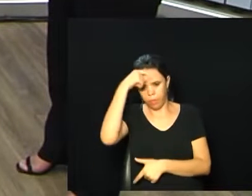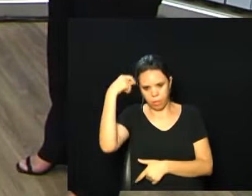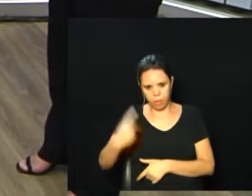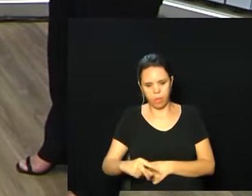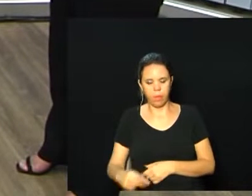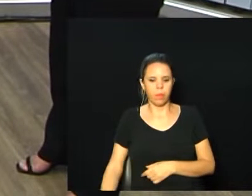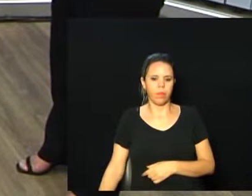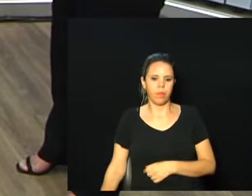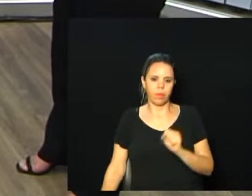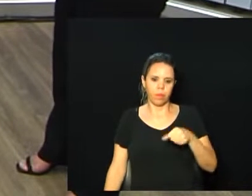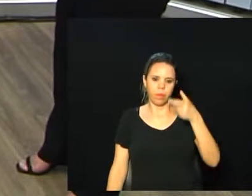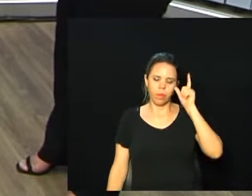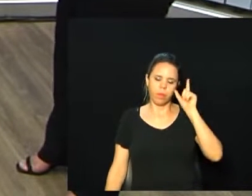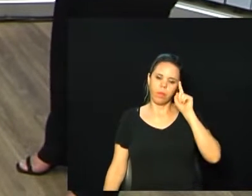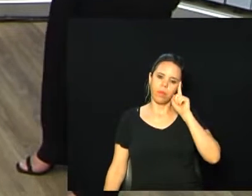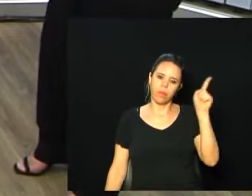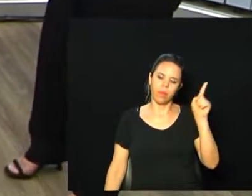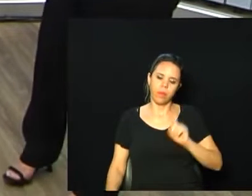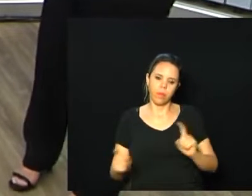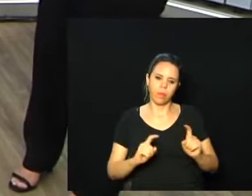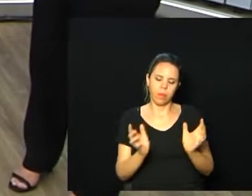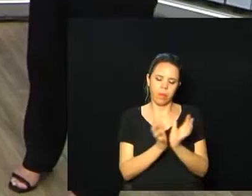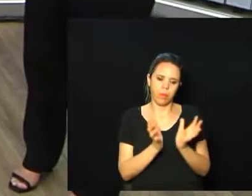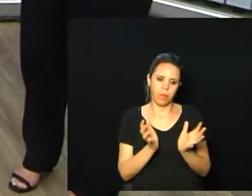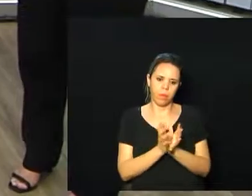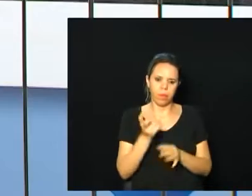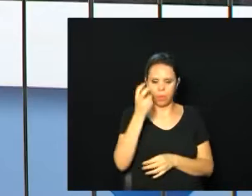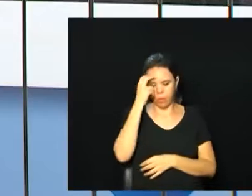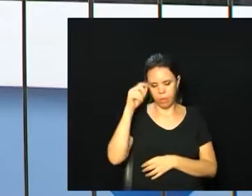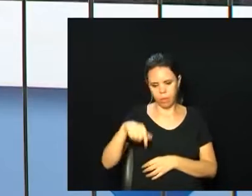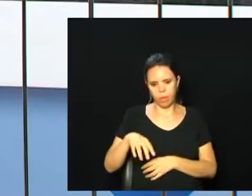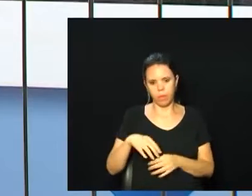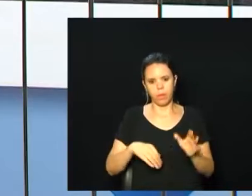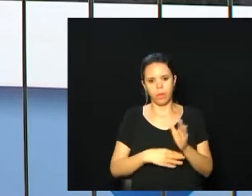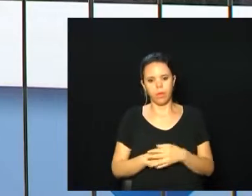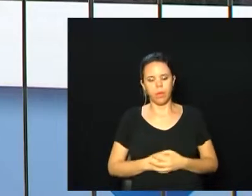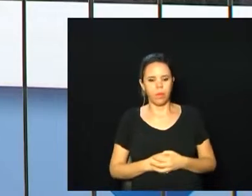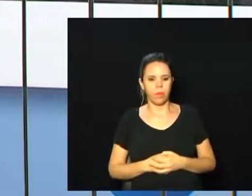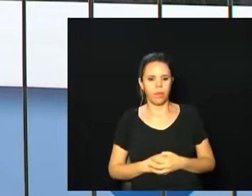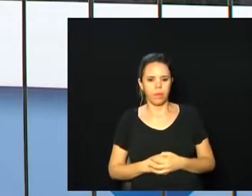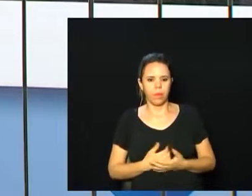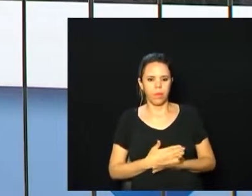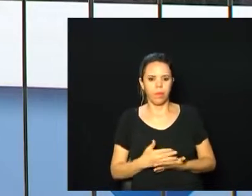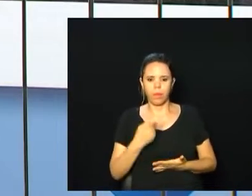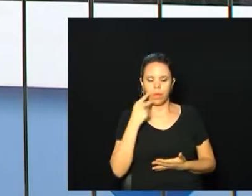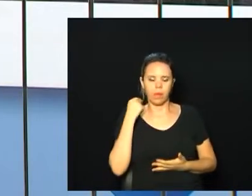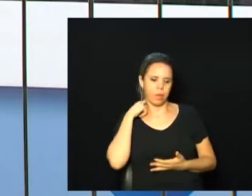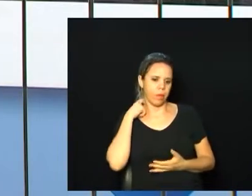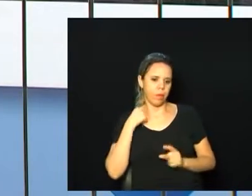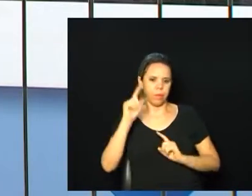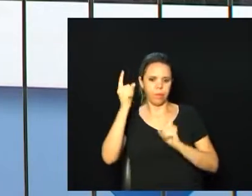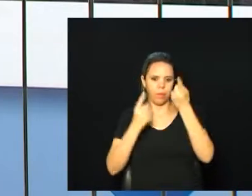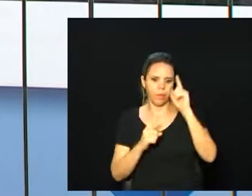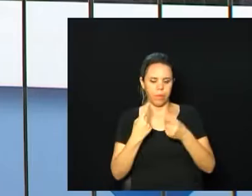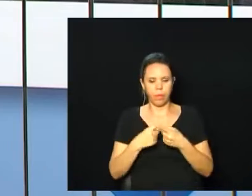muito, né? E ontem foi dia de reunião da Comissão de Cultura aqui da Câmara. E a gente começa falando de carnaval, até